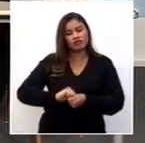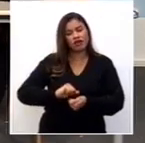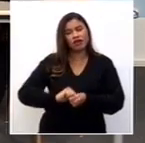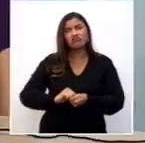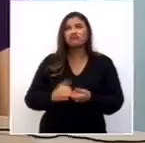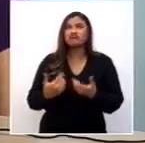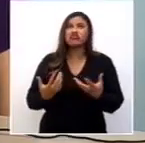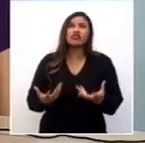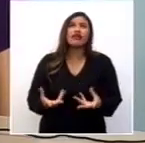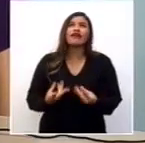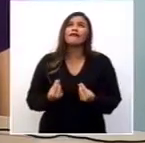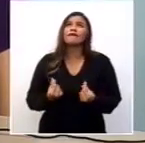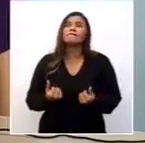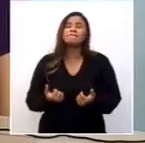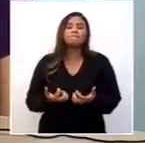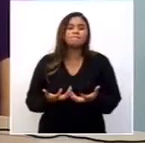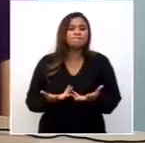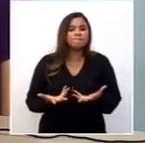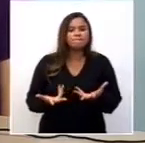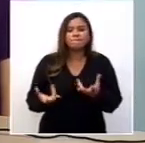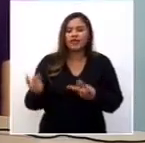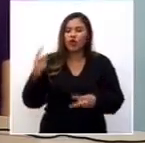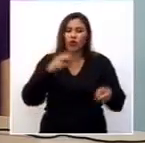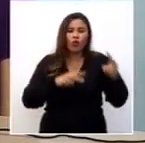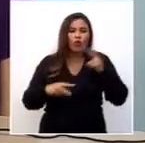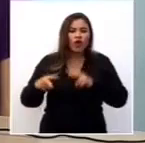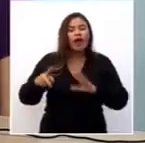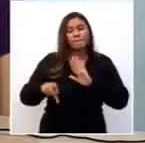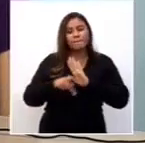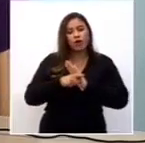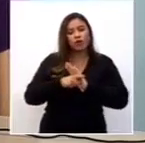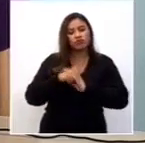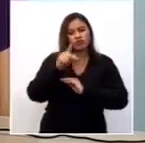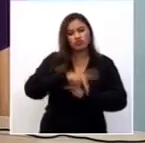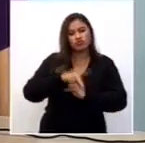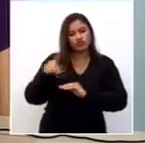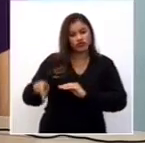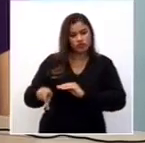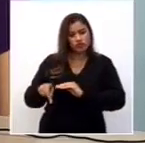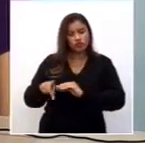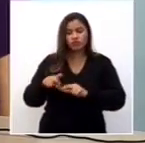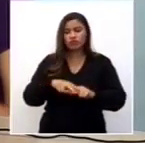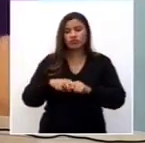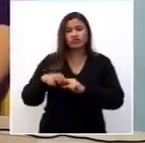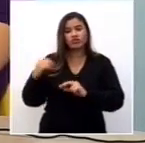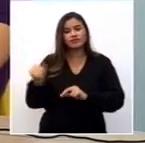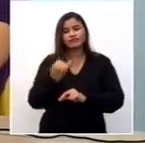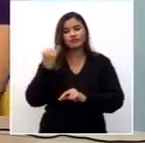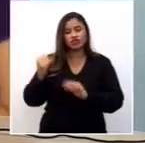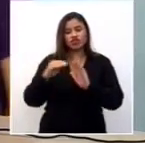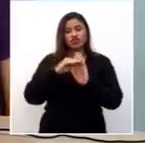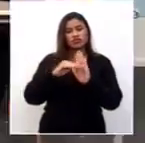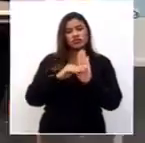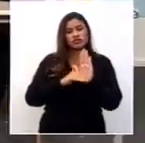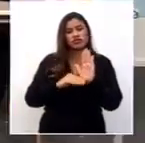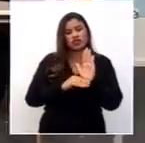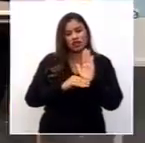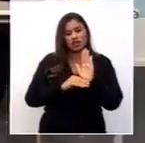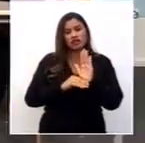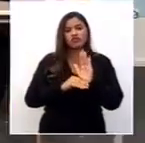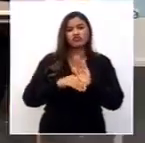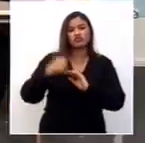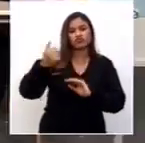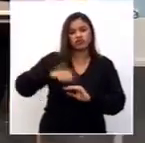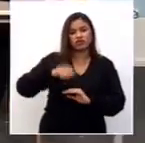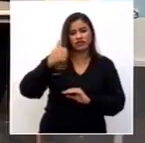certa forma, traz um olhar do professor. Por isso que é tão importante trazer à tona os critérios da avaliação,